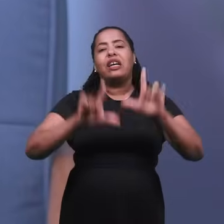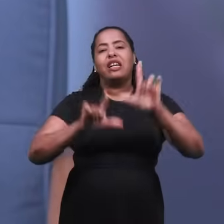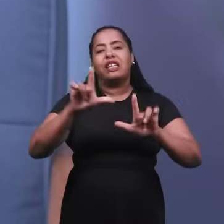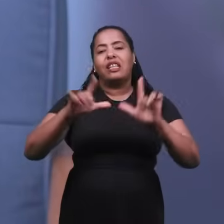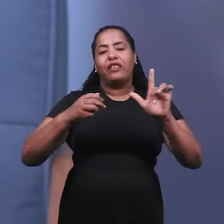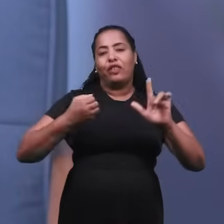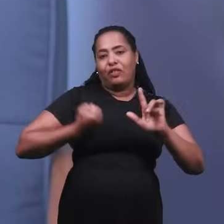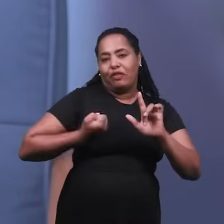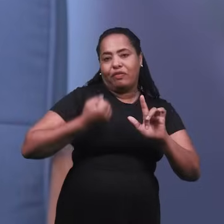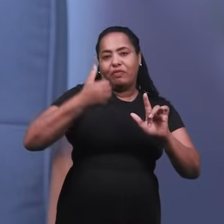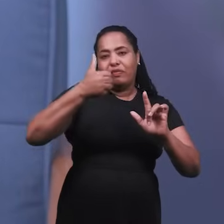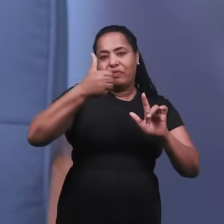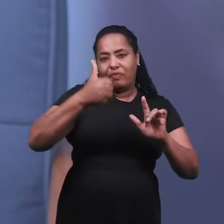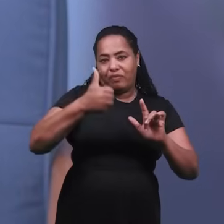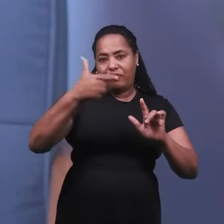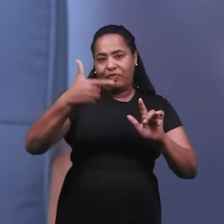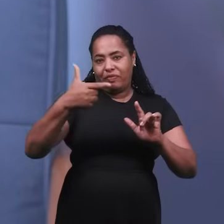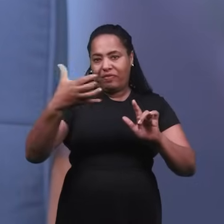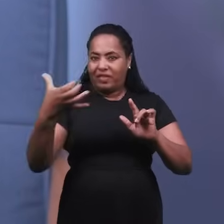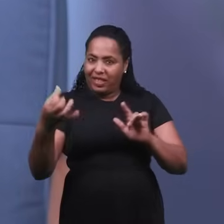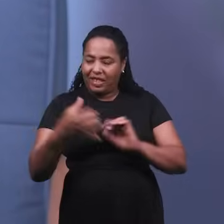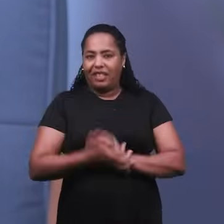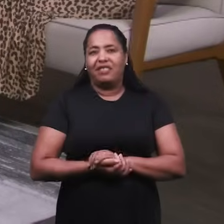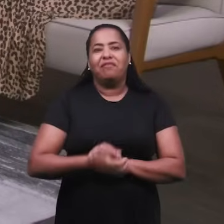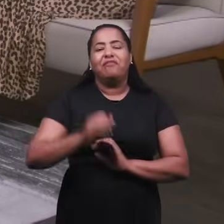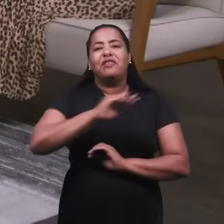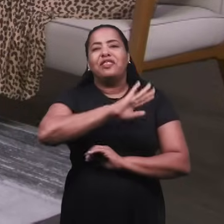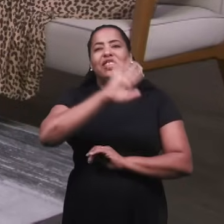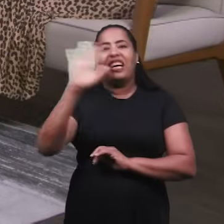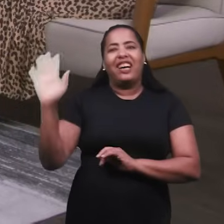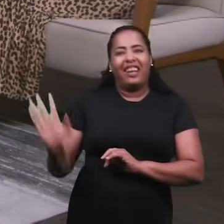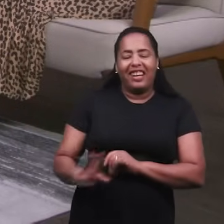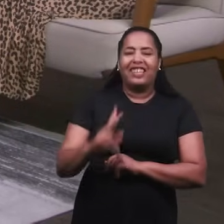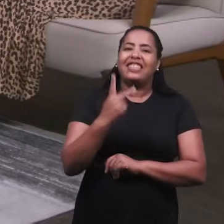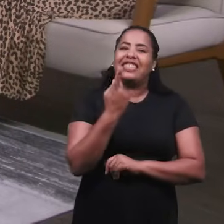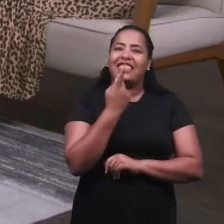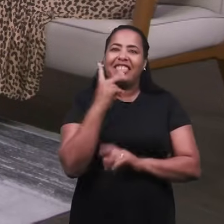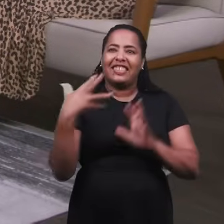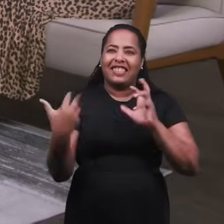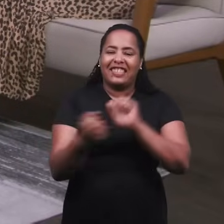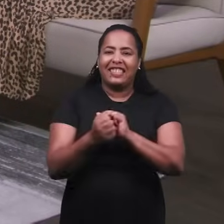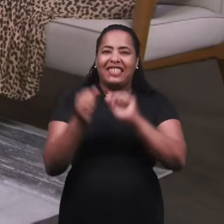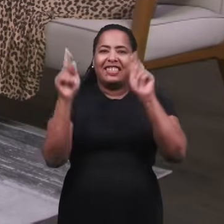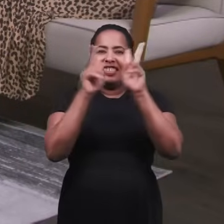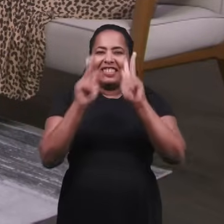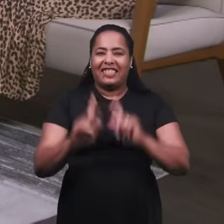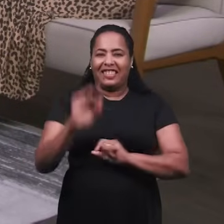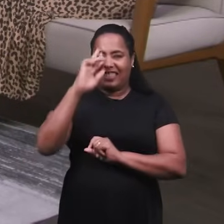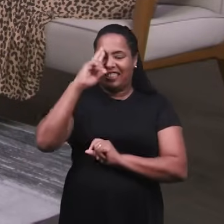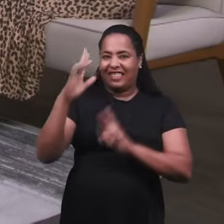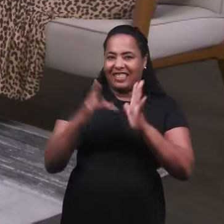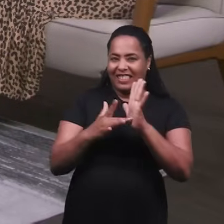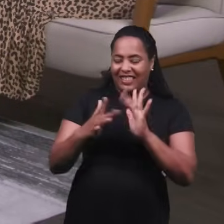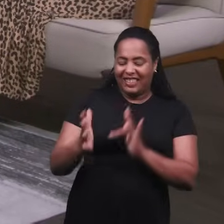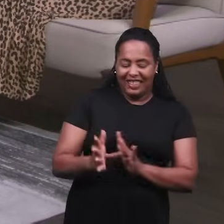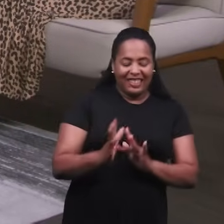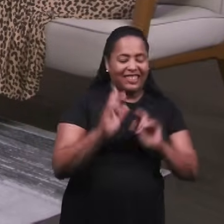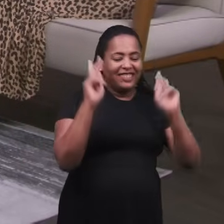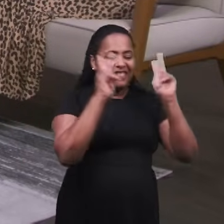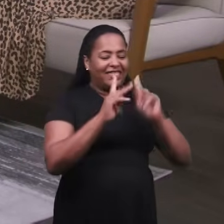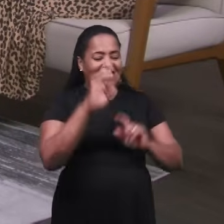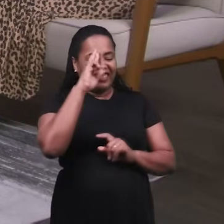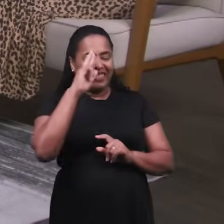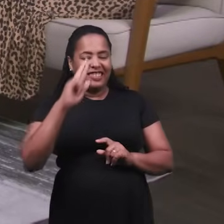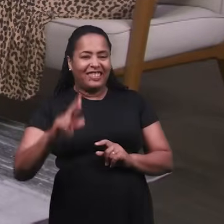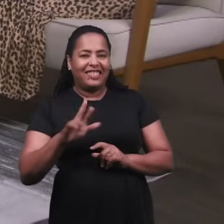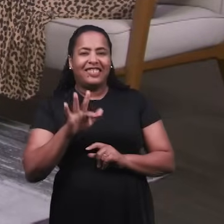TV Manaim, canal 126. Olá, Késia está aqui conosco, a paz do Senhor Jesus. Paz, Senhor, querida Fernanda.